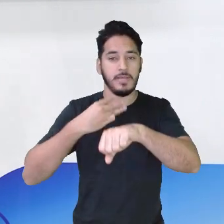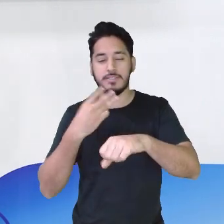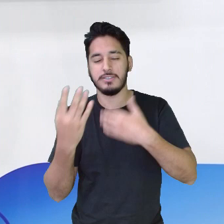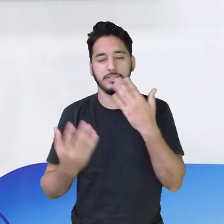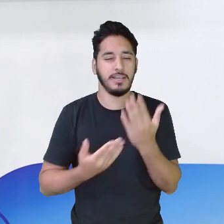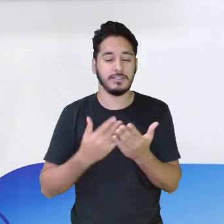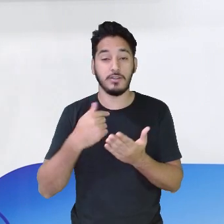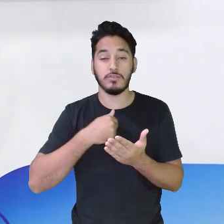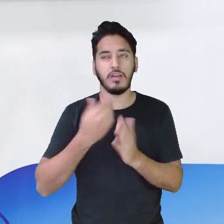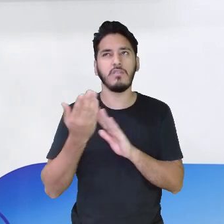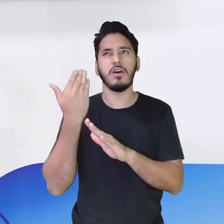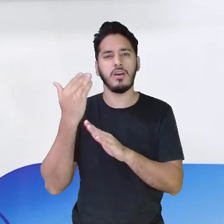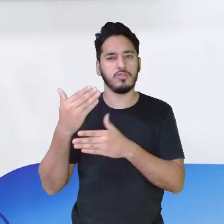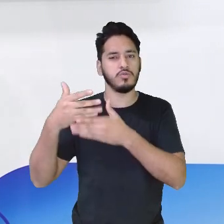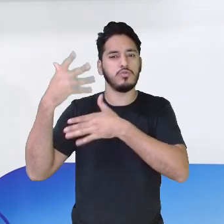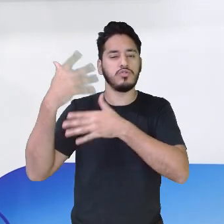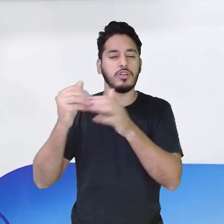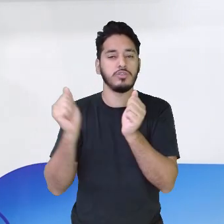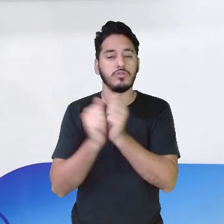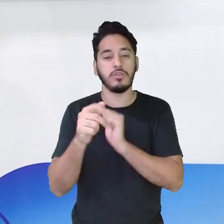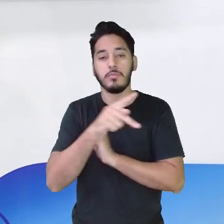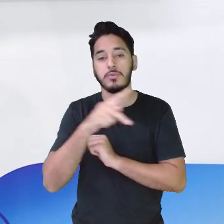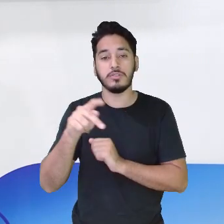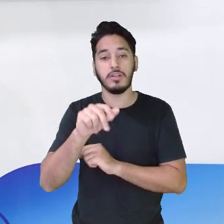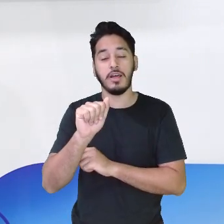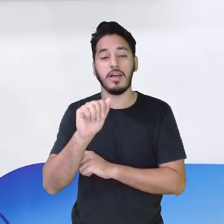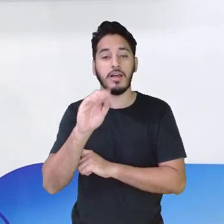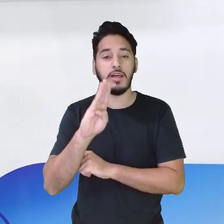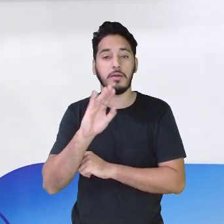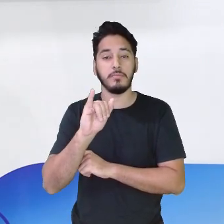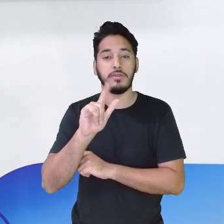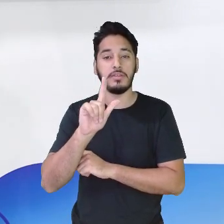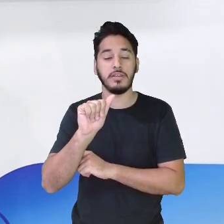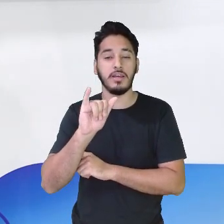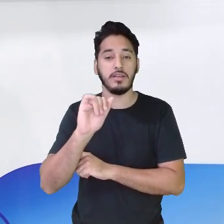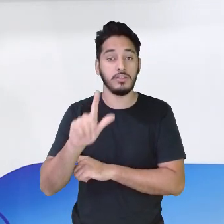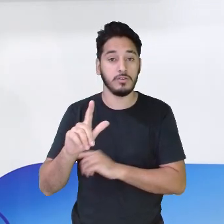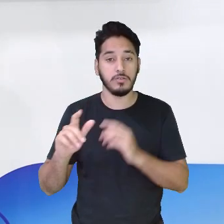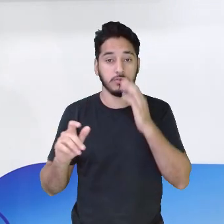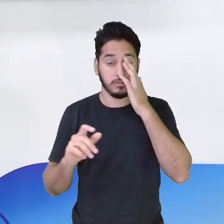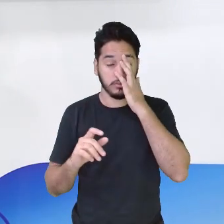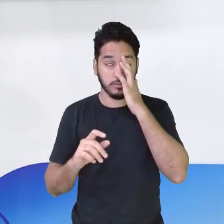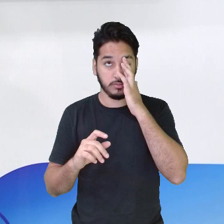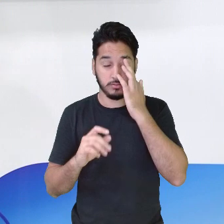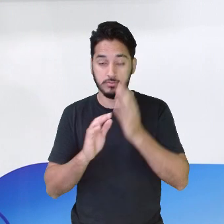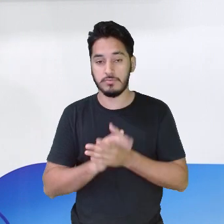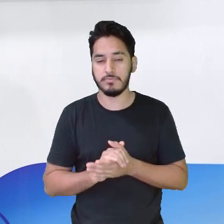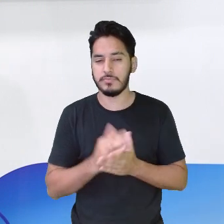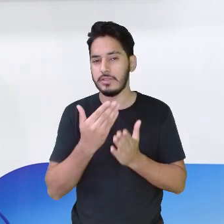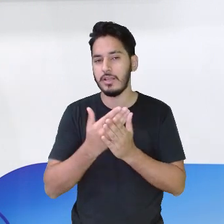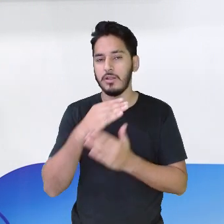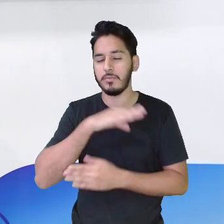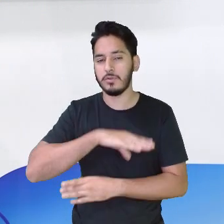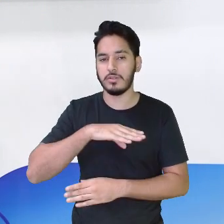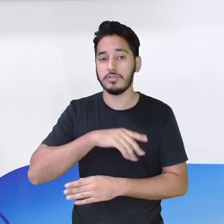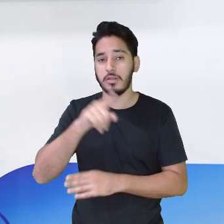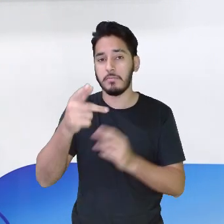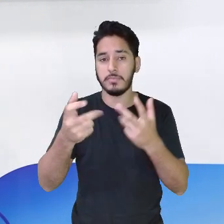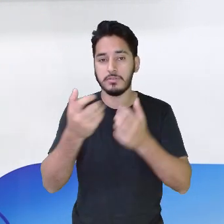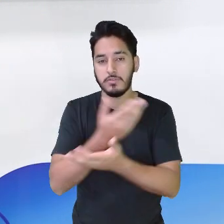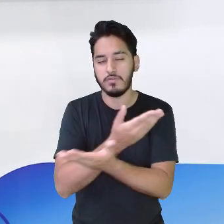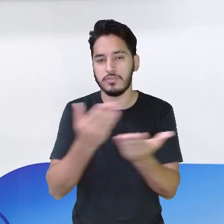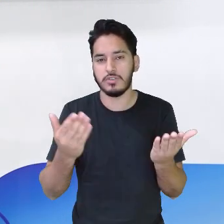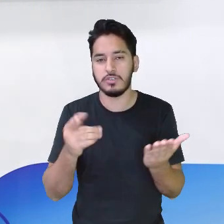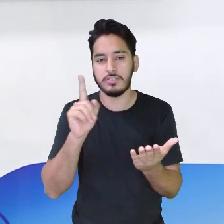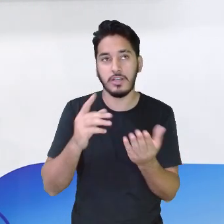Eu estava no chat com a professora Abigail, né, durante a aula de língua portuguesa, e percebi que vocês